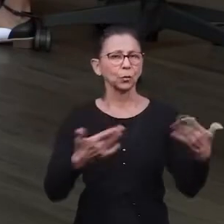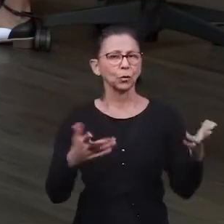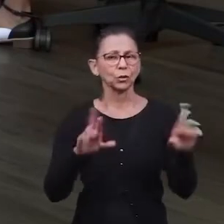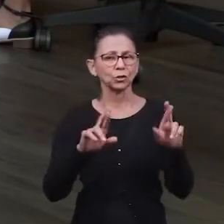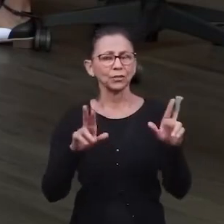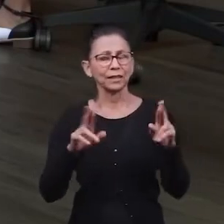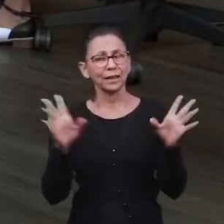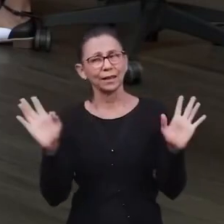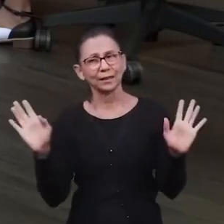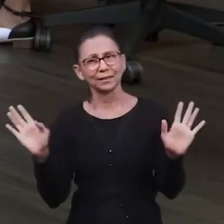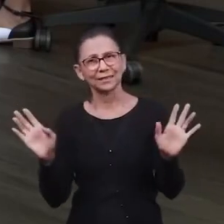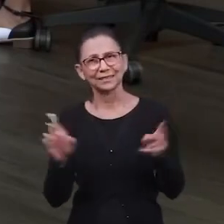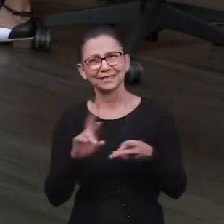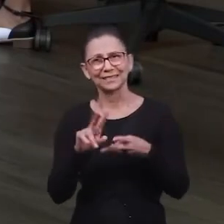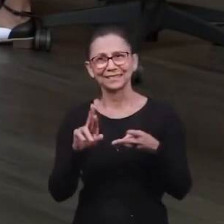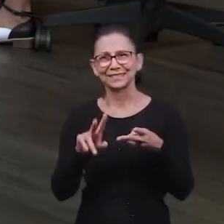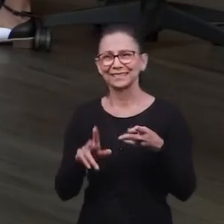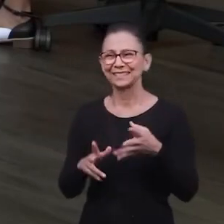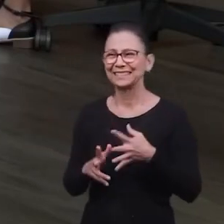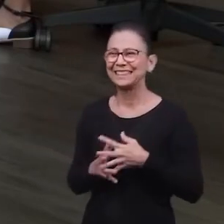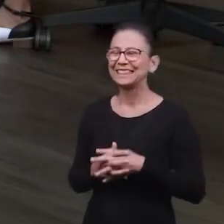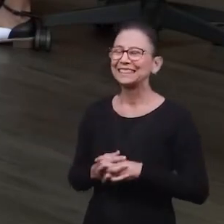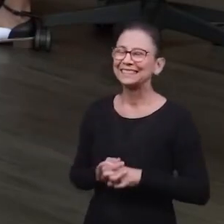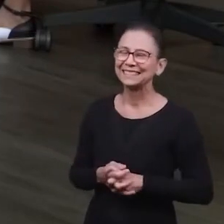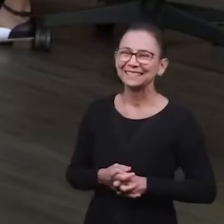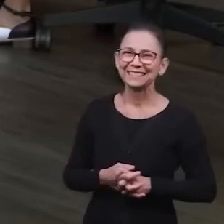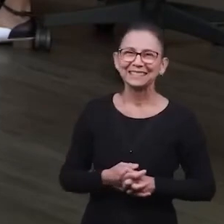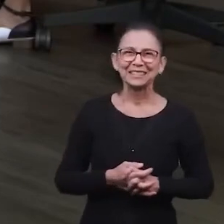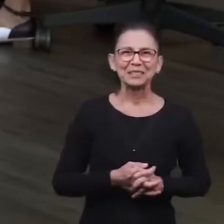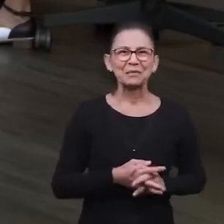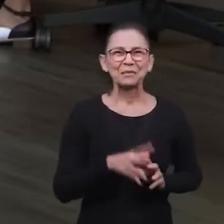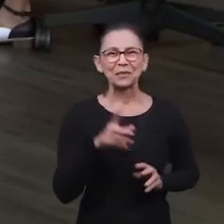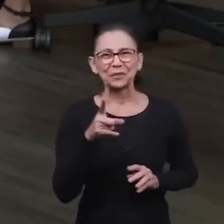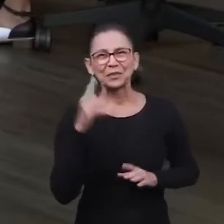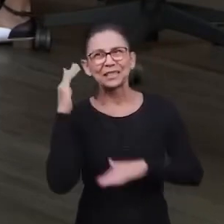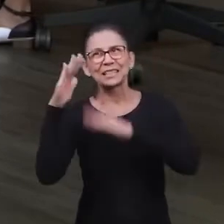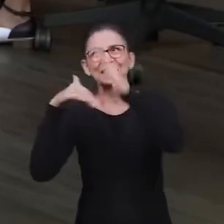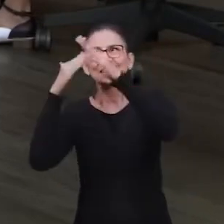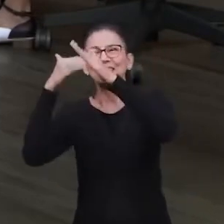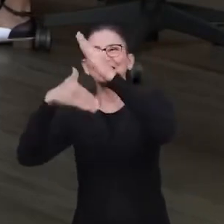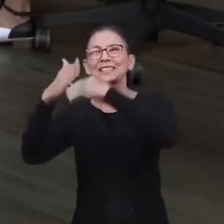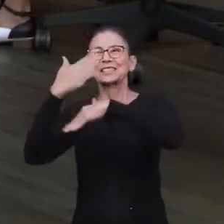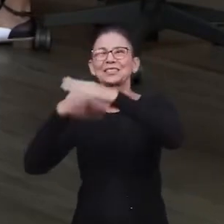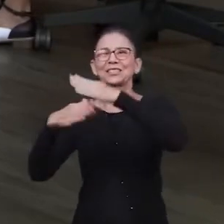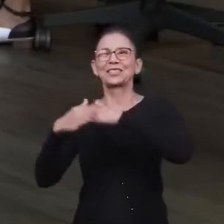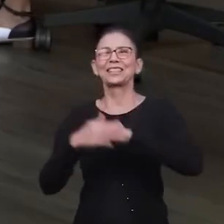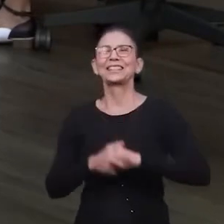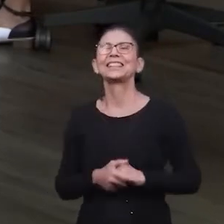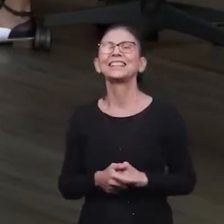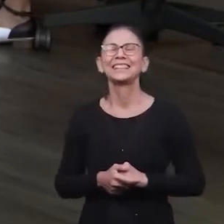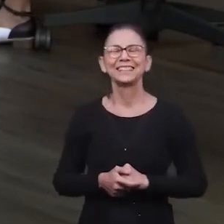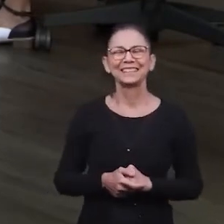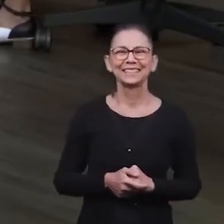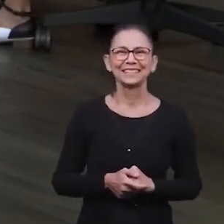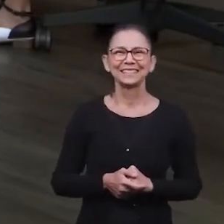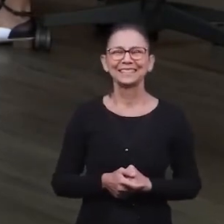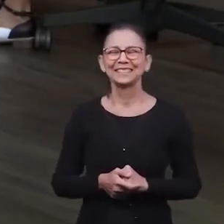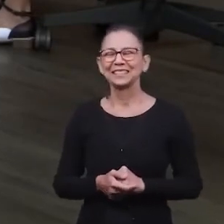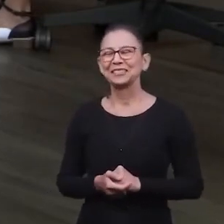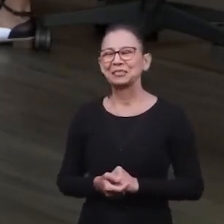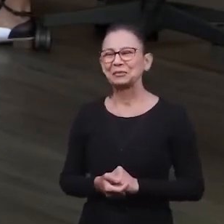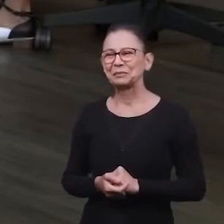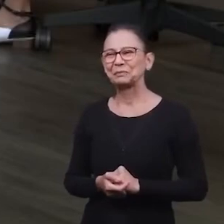processo ou processo? Até minha cabeça deu um toque Eu estava agora. pensando aqui que é uma regressão, ou seja, você foi, agora você vem de marcha ré, mais ou menos isso aí,